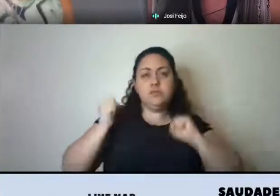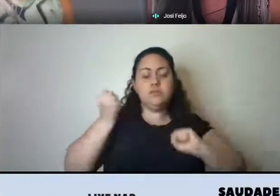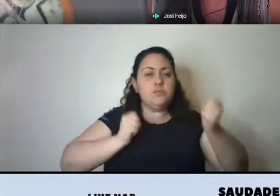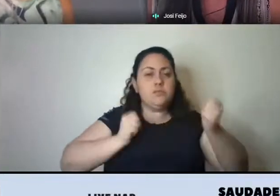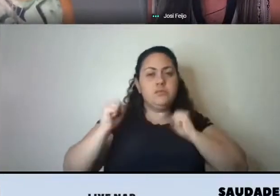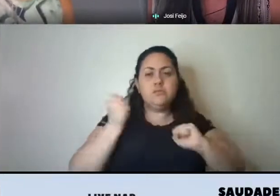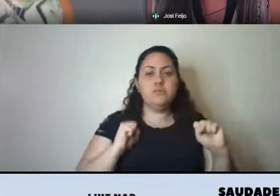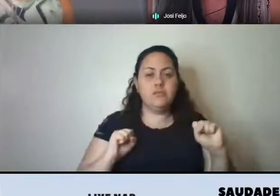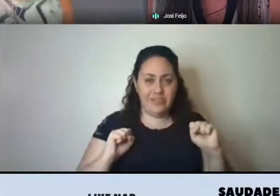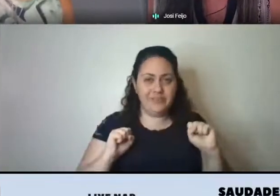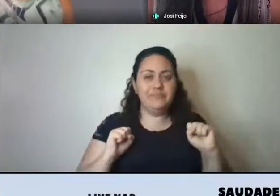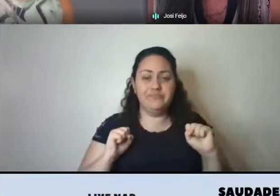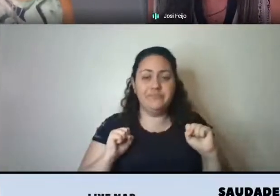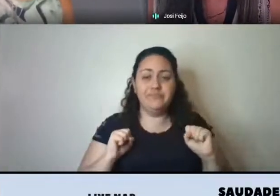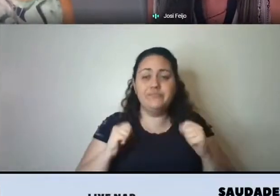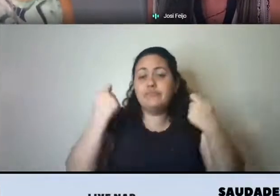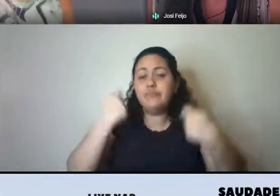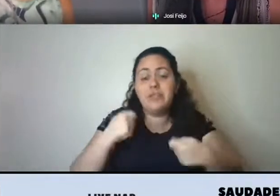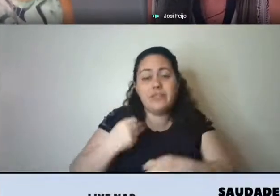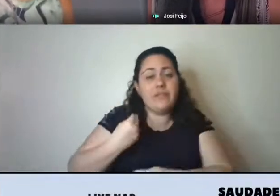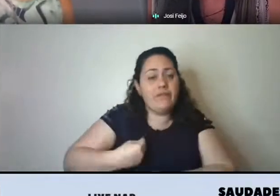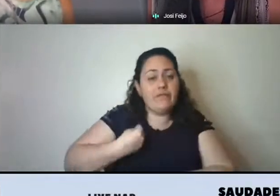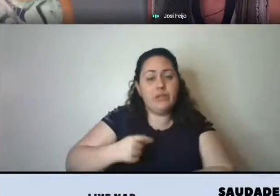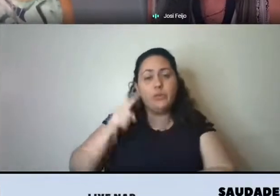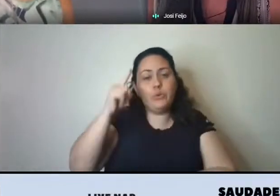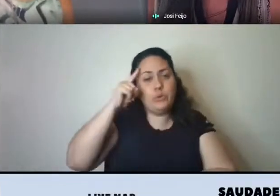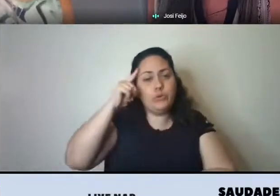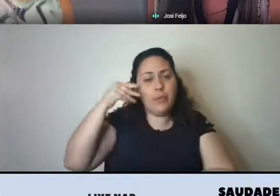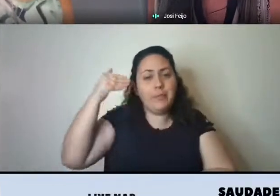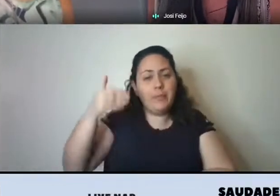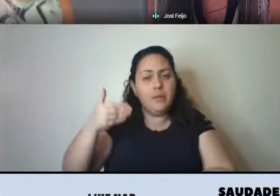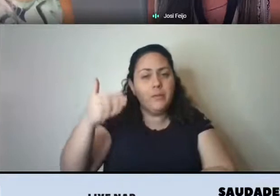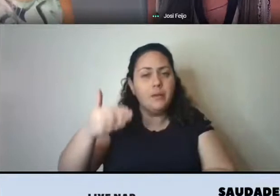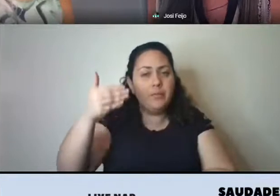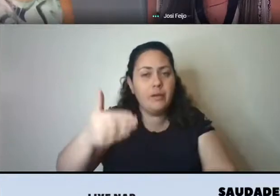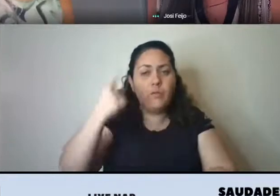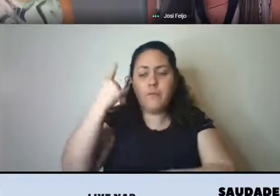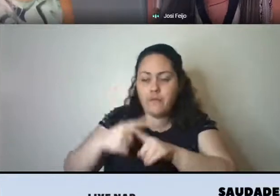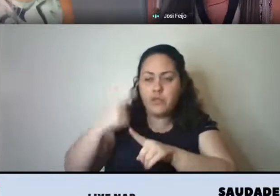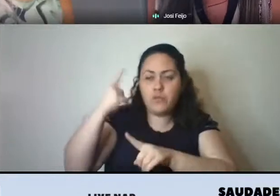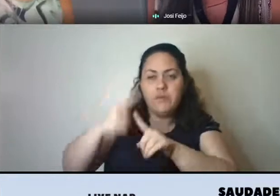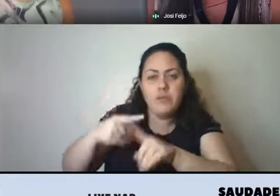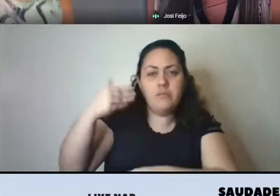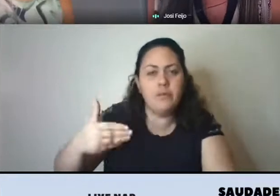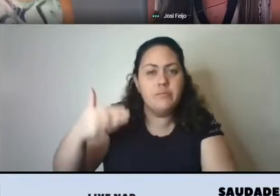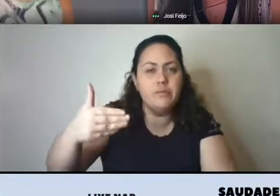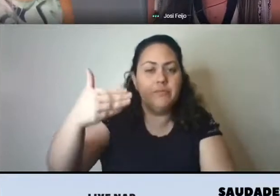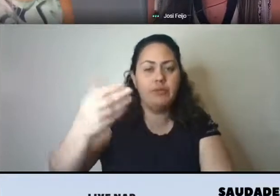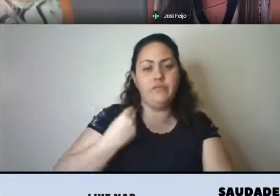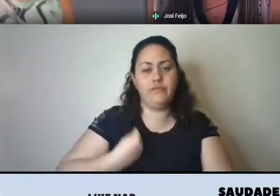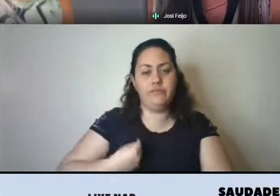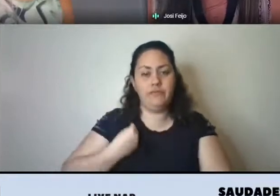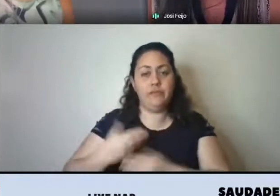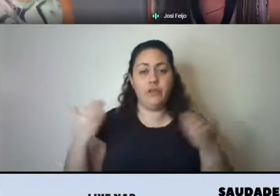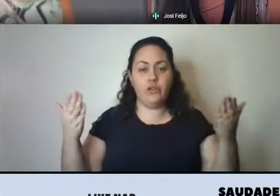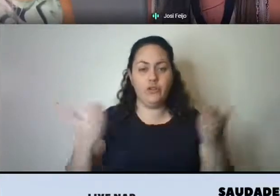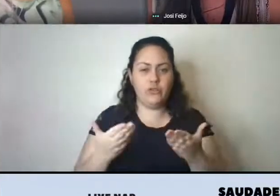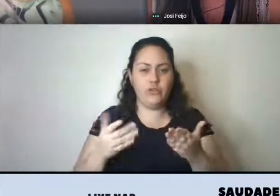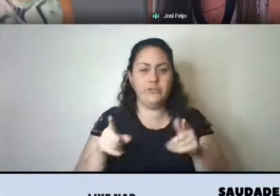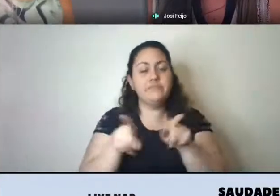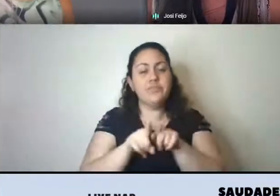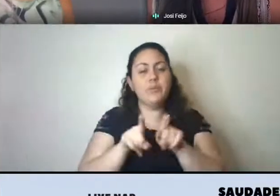Então, viver um dia de cada vez, eu acho, assim, sabe? Viver o presente e se